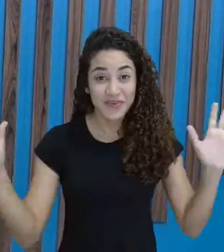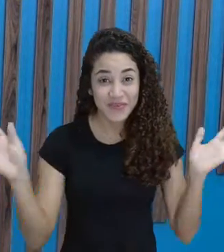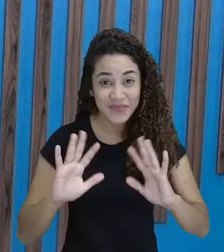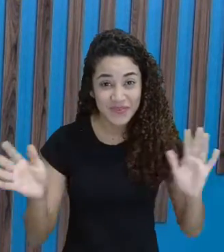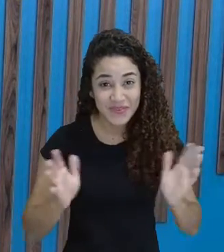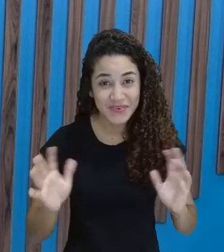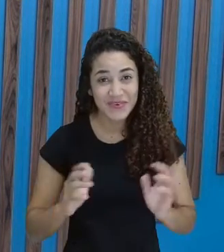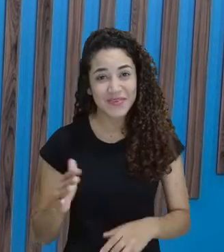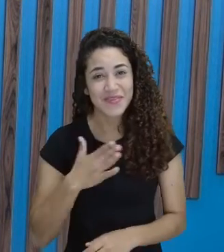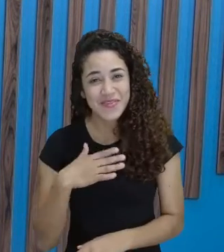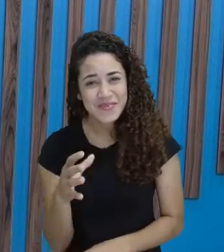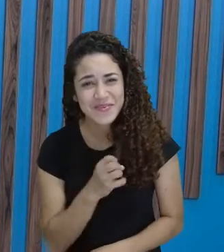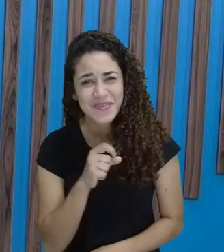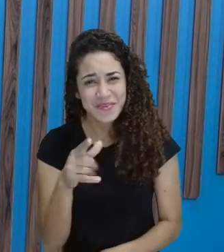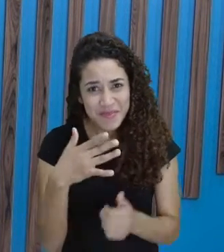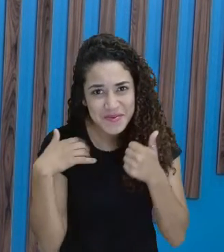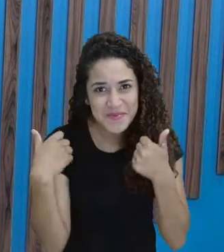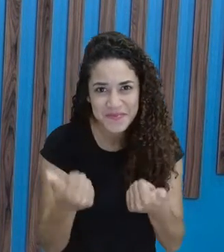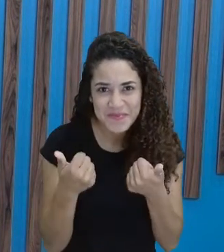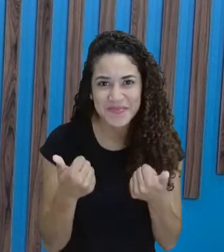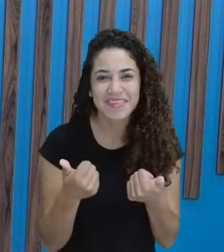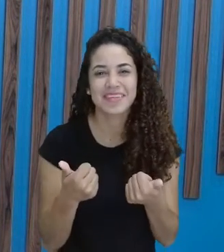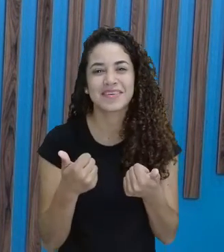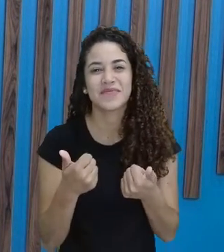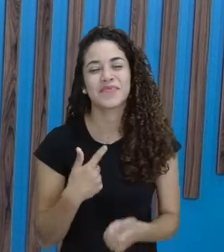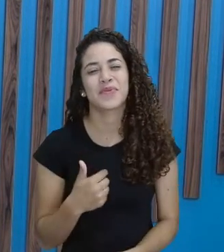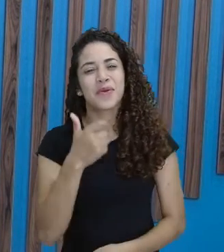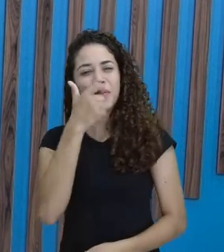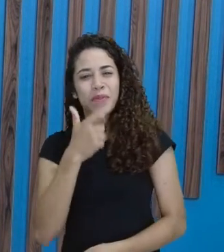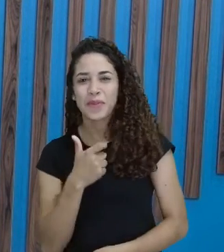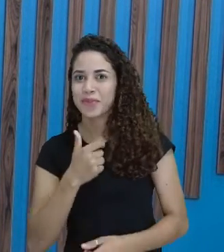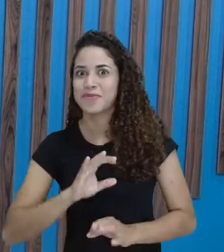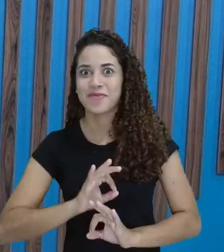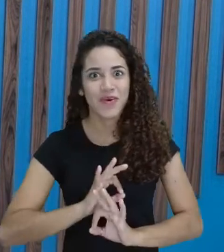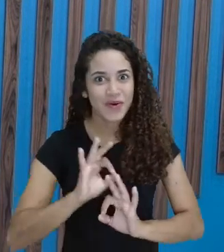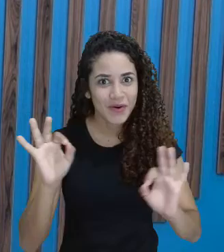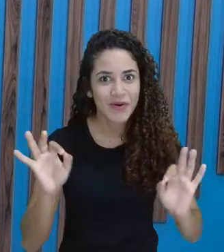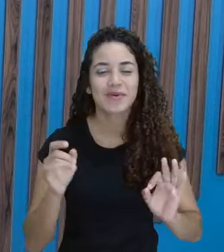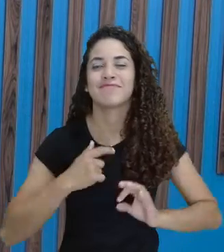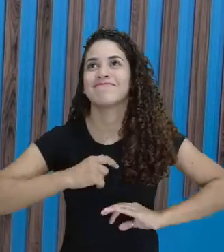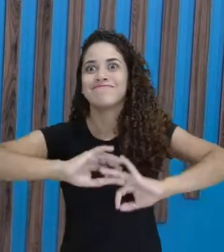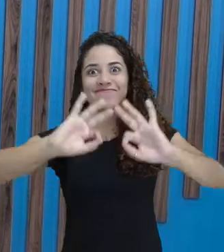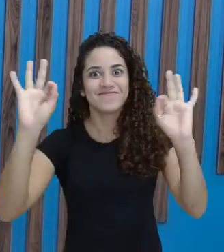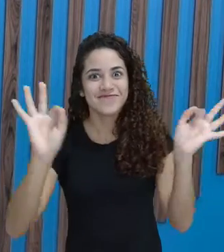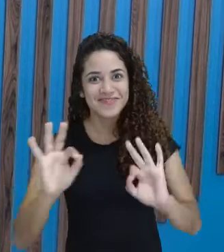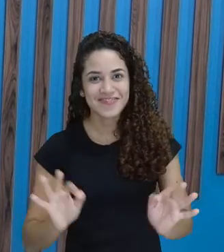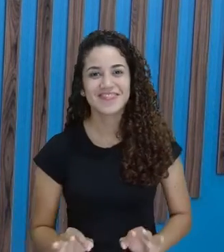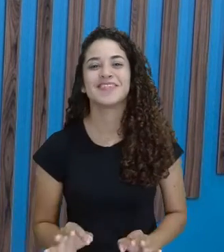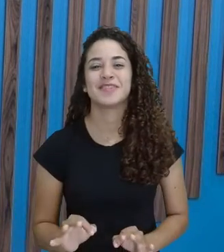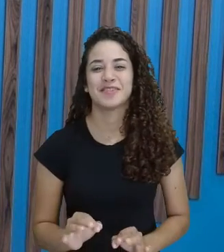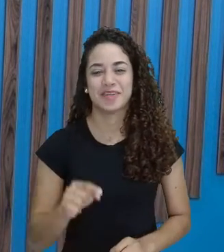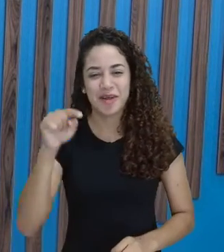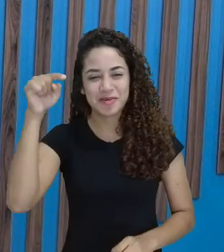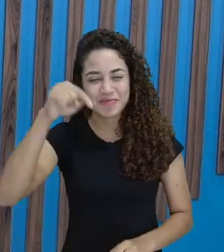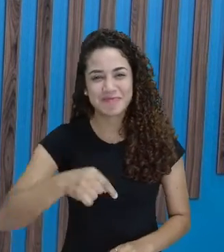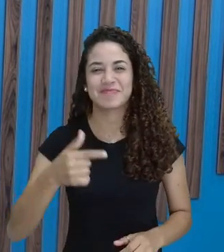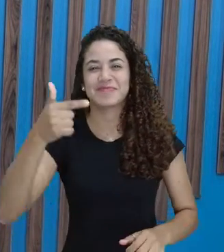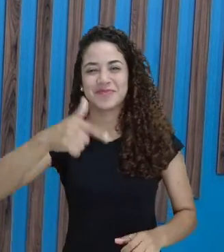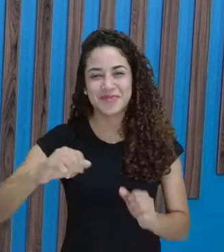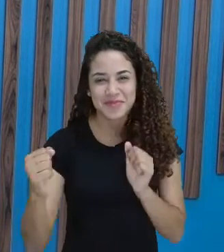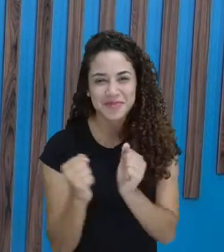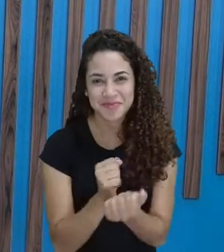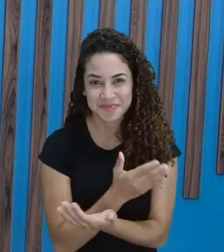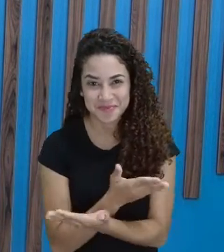Olá, meus amores, como vocês estão? Eu estou ótima e feliz por mais um dia estar aqui com